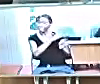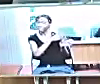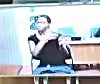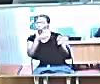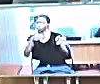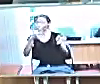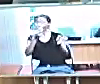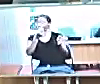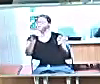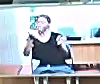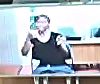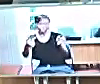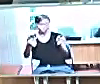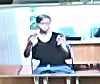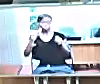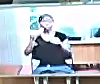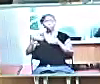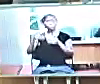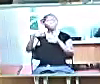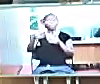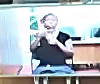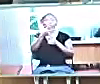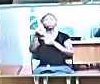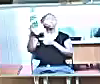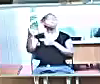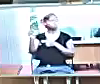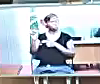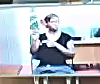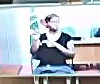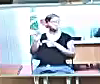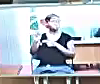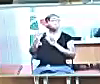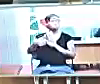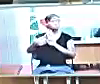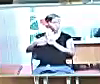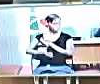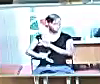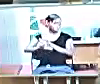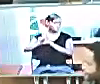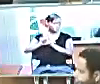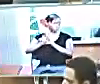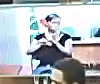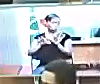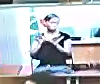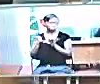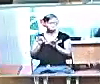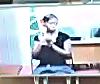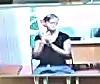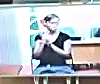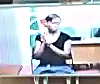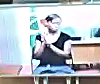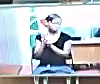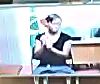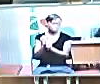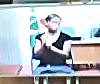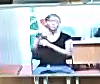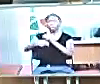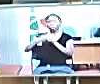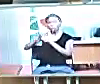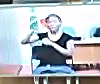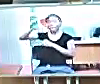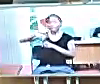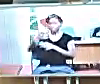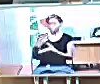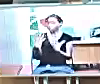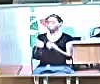2018 é a é a projeção da lei do orçamento anual que foi aprovado nesta casa no processo do ano passado que